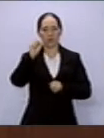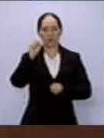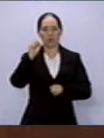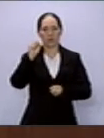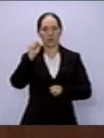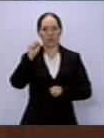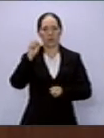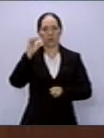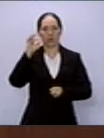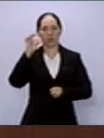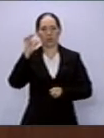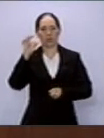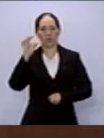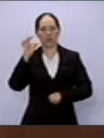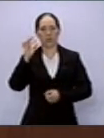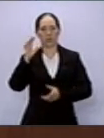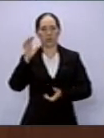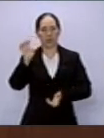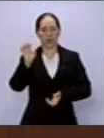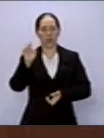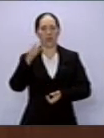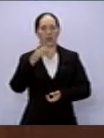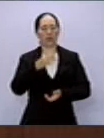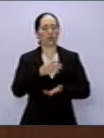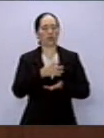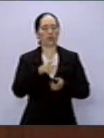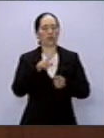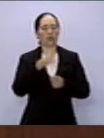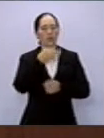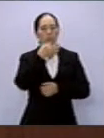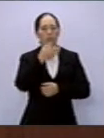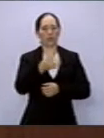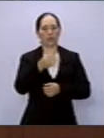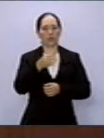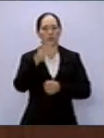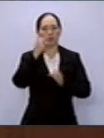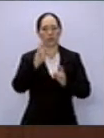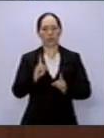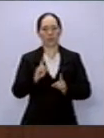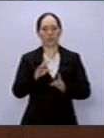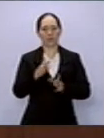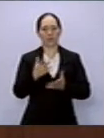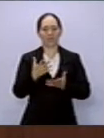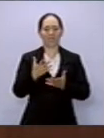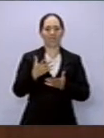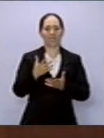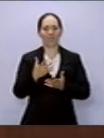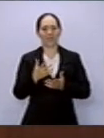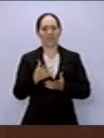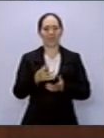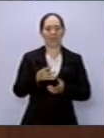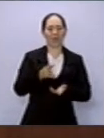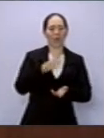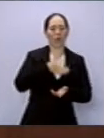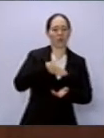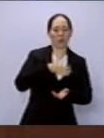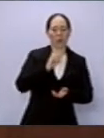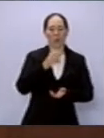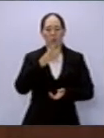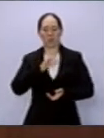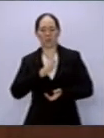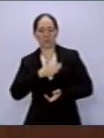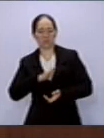Eleitoral tive a oportunidade de dizer que não cabe apatia Todos nós somos